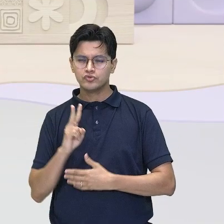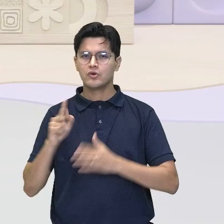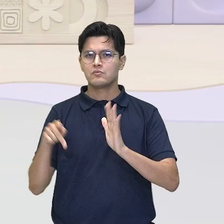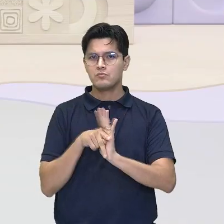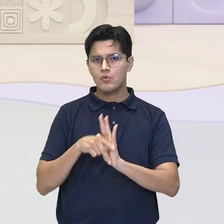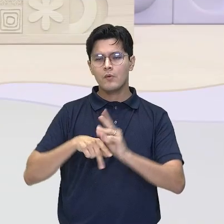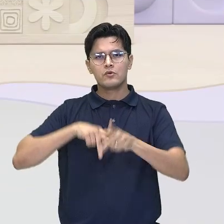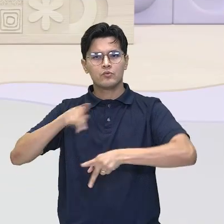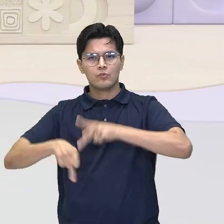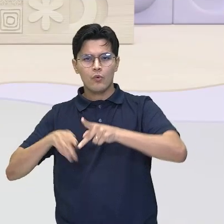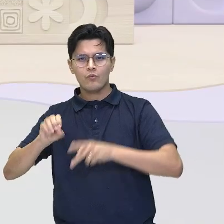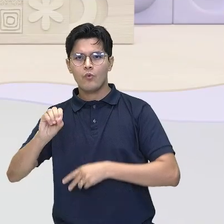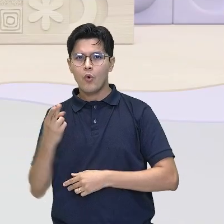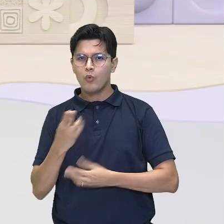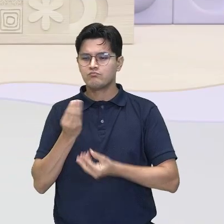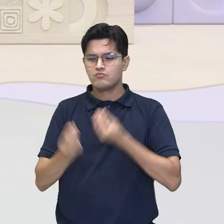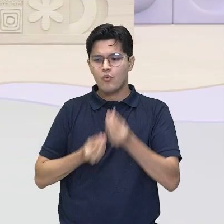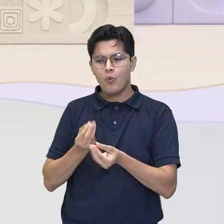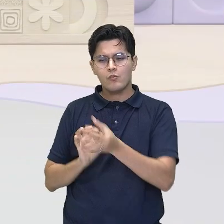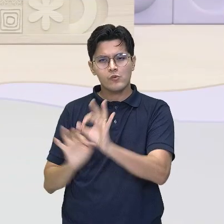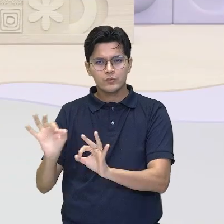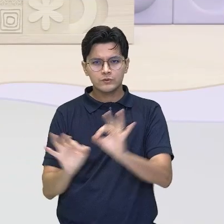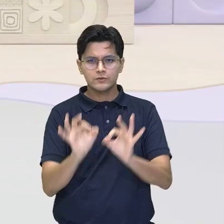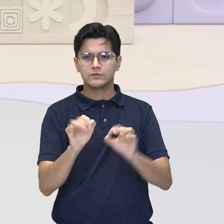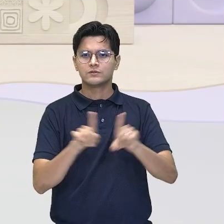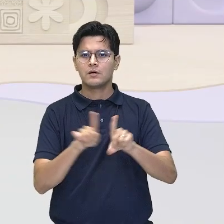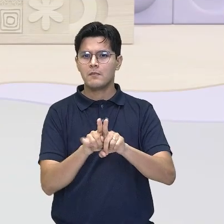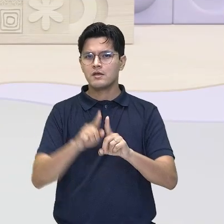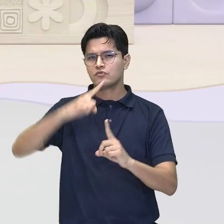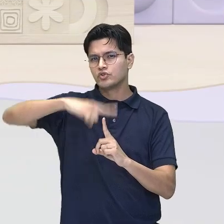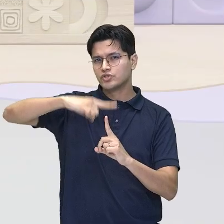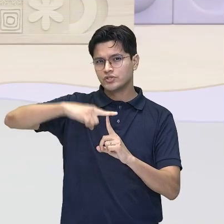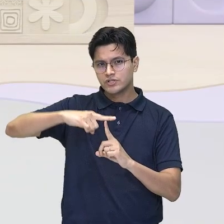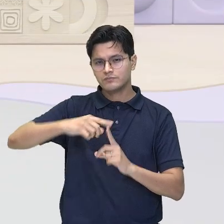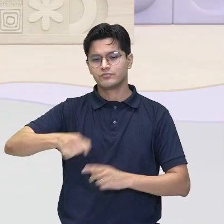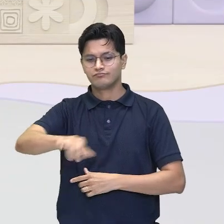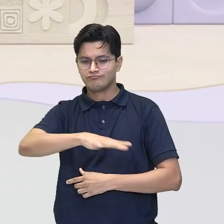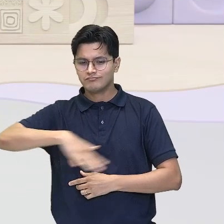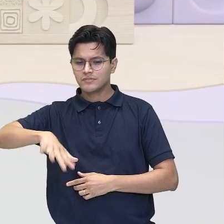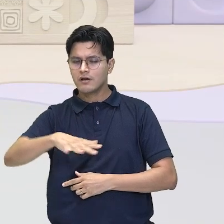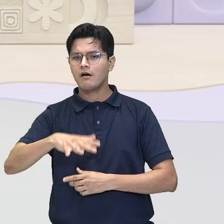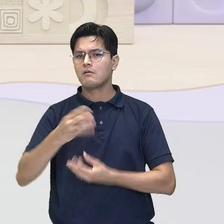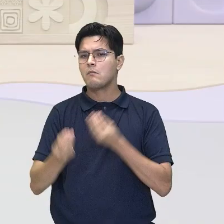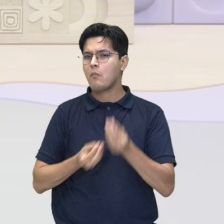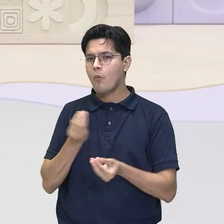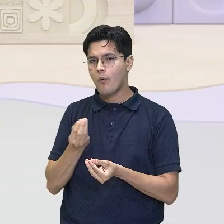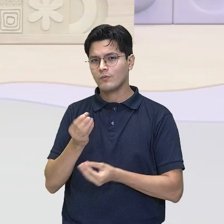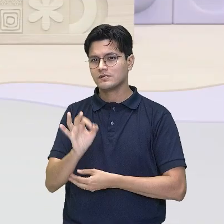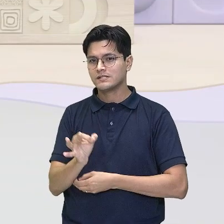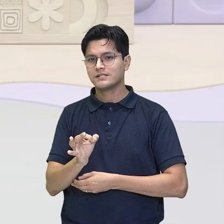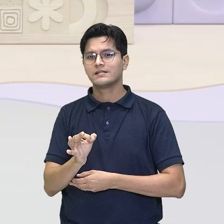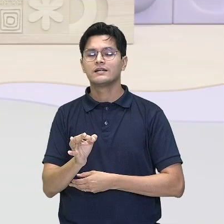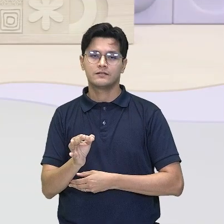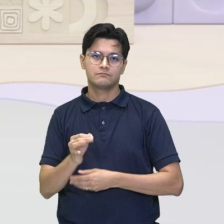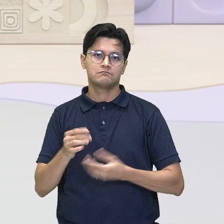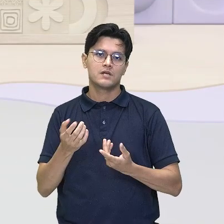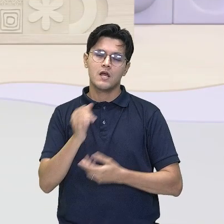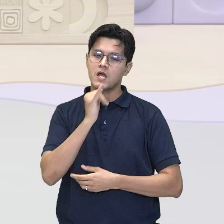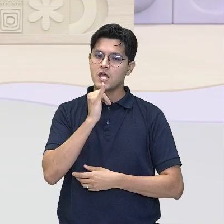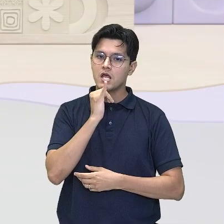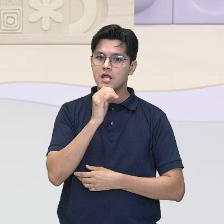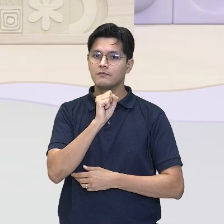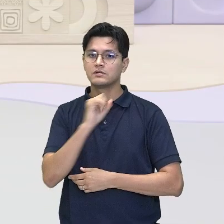organização social, à sua geografia, né, se aquele povo teve ou não alguma influência do